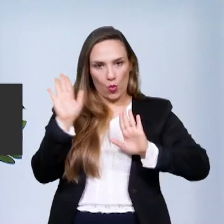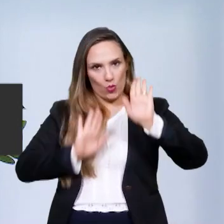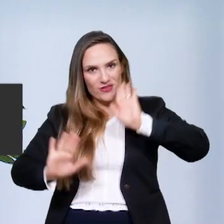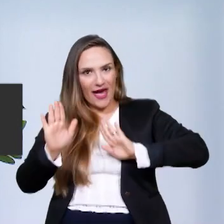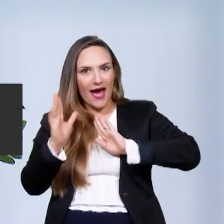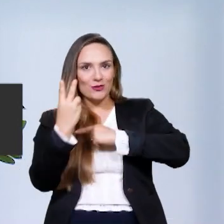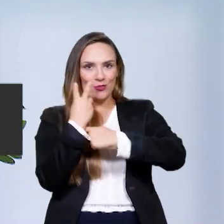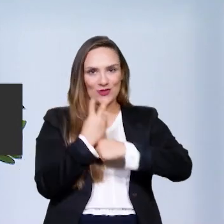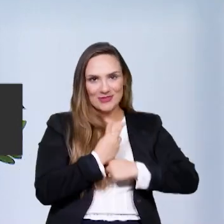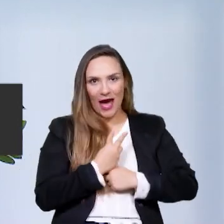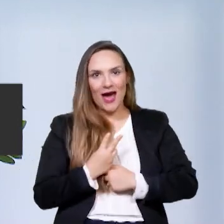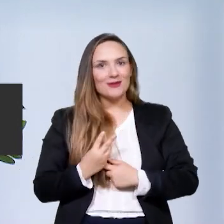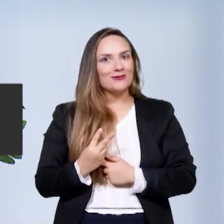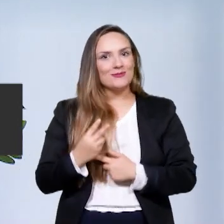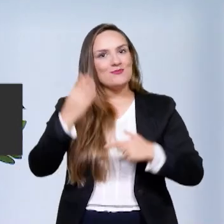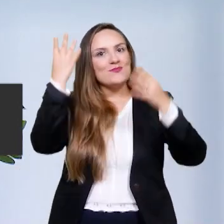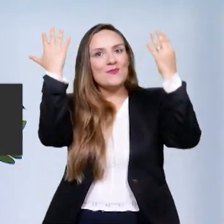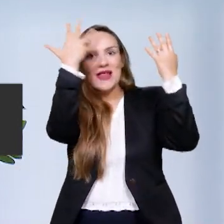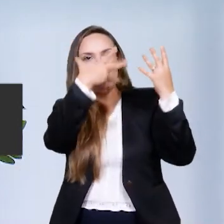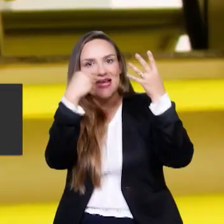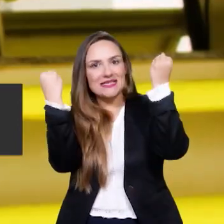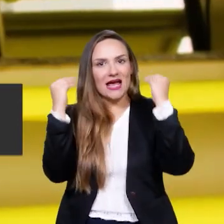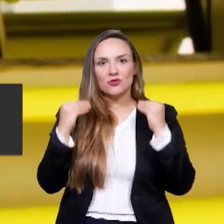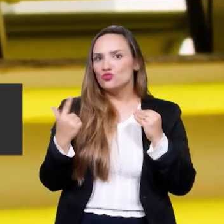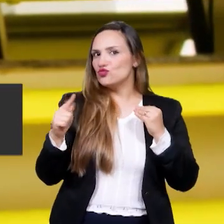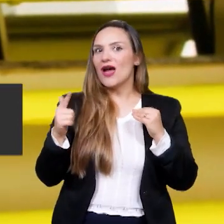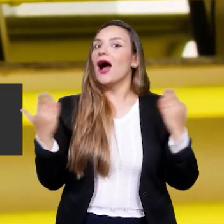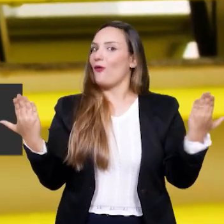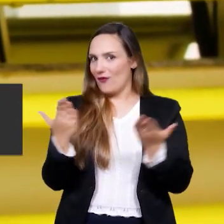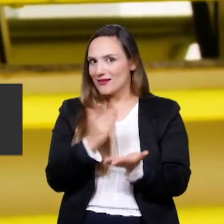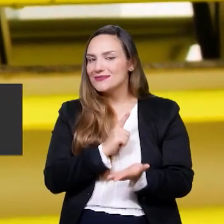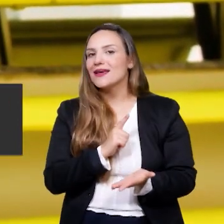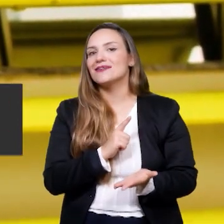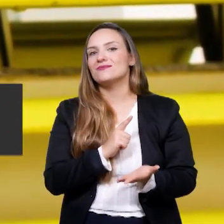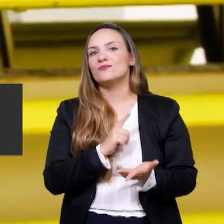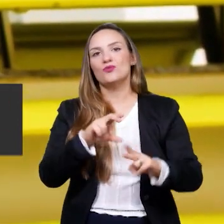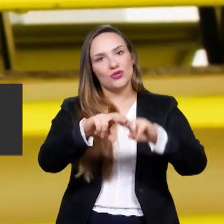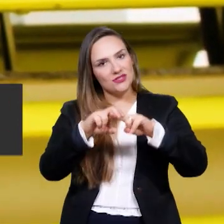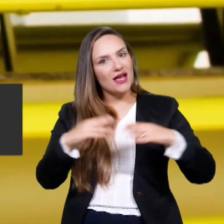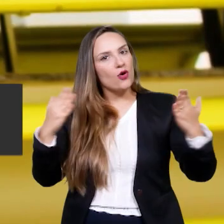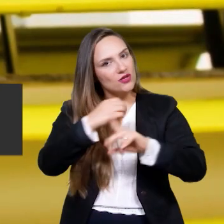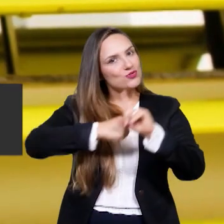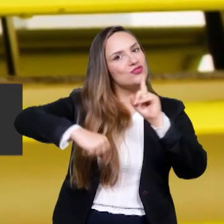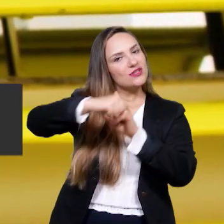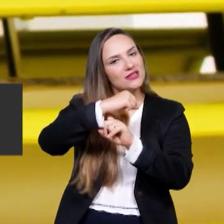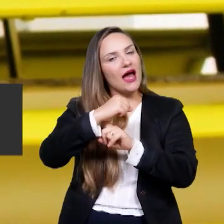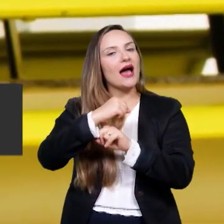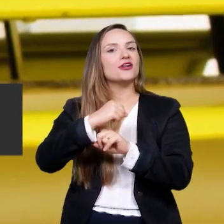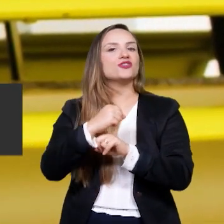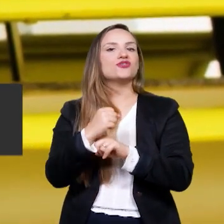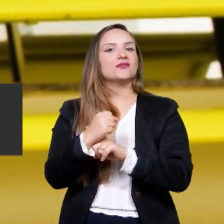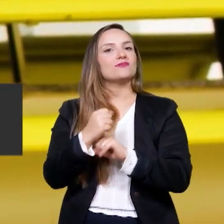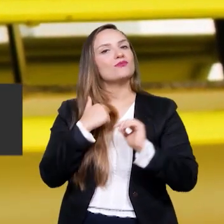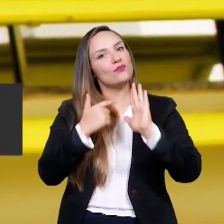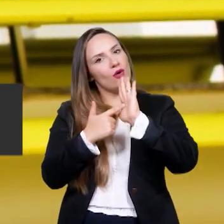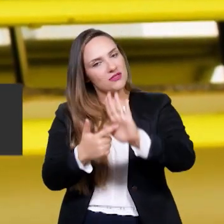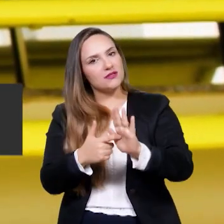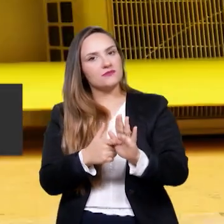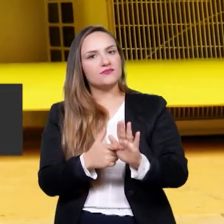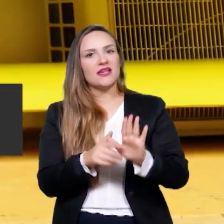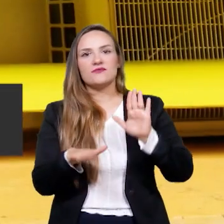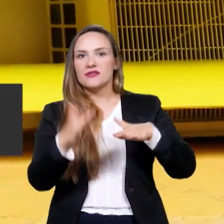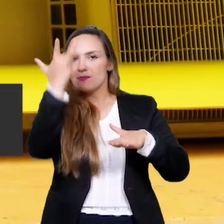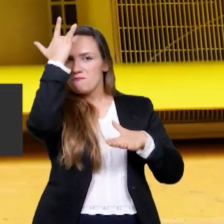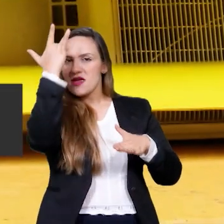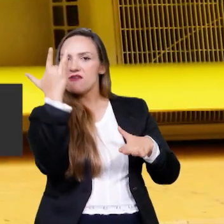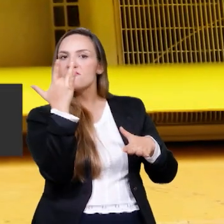Estado, de uma sociedade que impõe um padrão de beleza. Qual é o padrão de beleza? Uma mulher branca, de olhos claros e alta. Esse é o